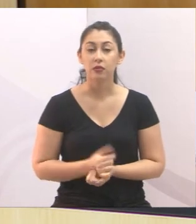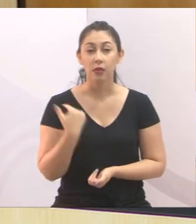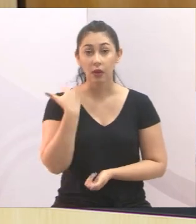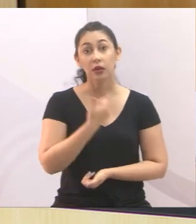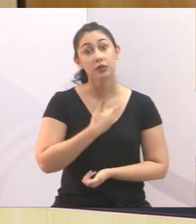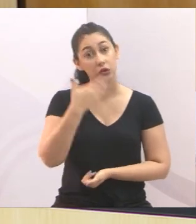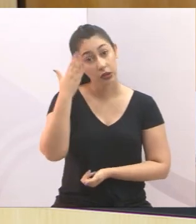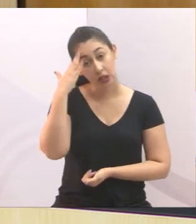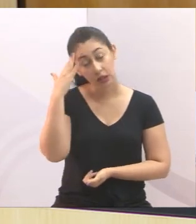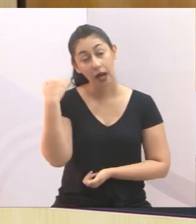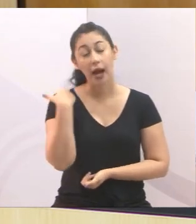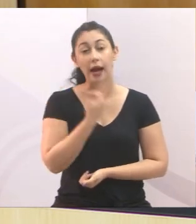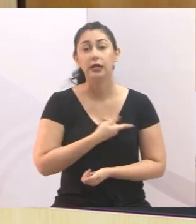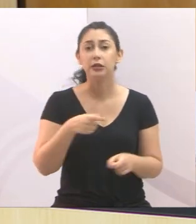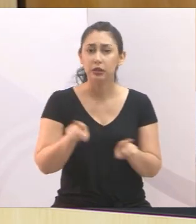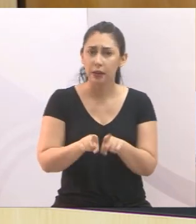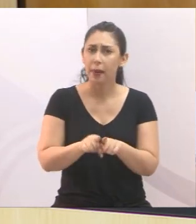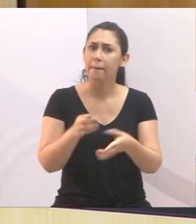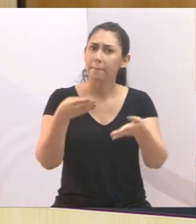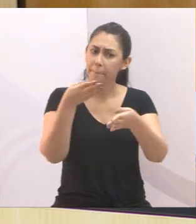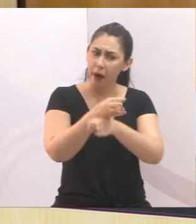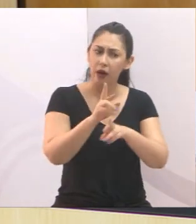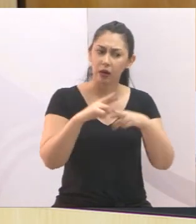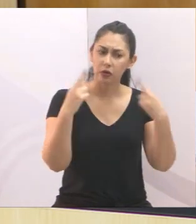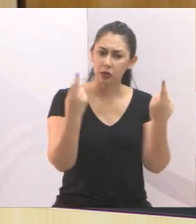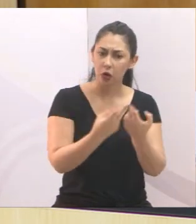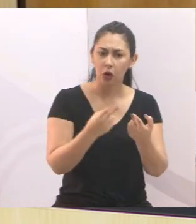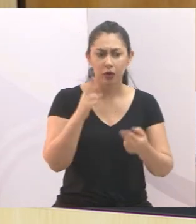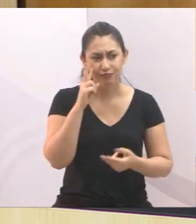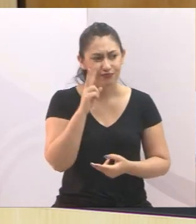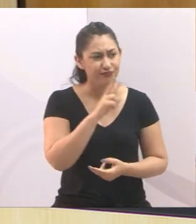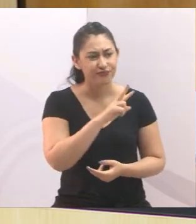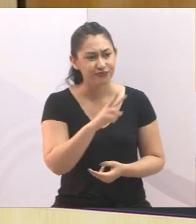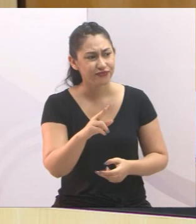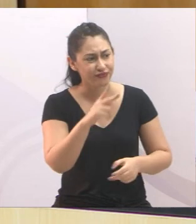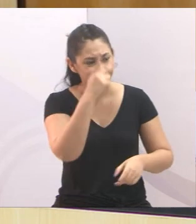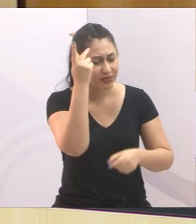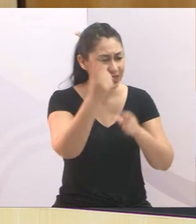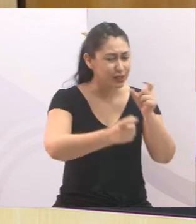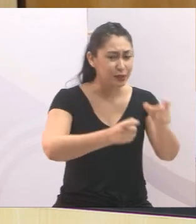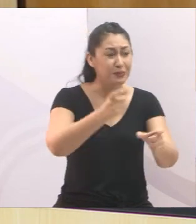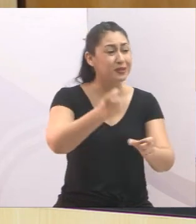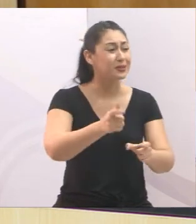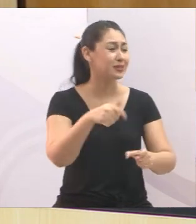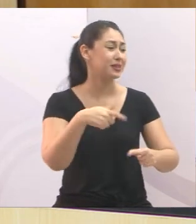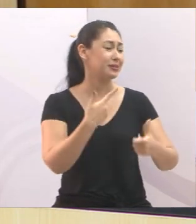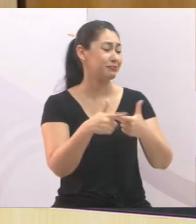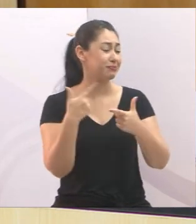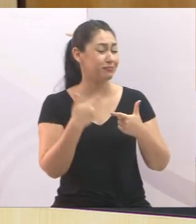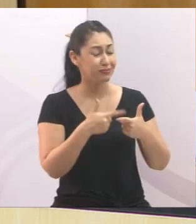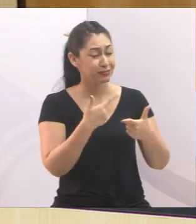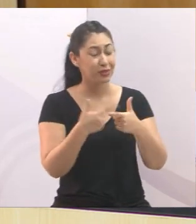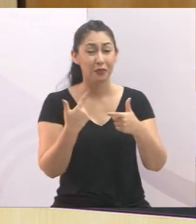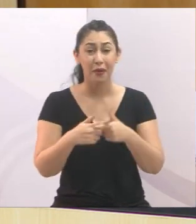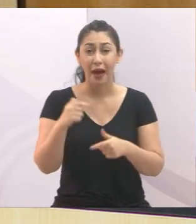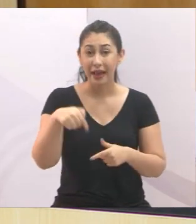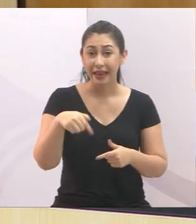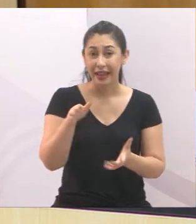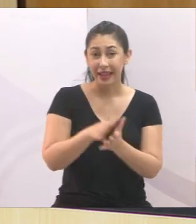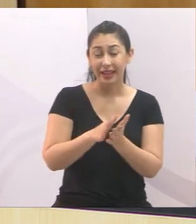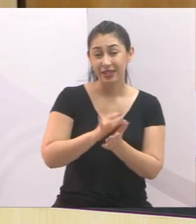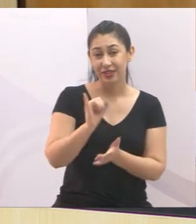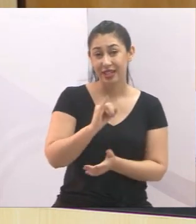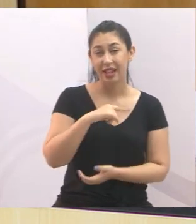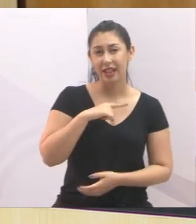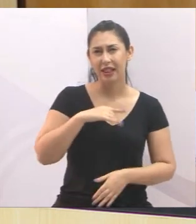temos participado de reuniões e acompanhado a situação destes moradores, sendo que a cidade de Jacareí tem mais de 20 mil famílias inscritas